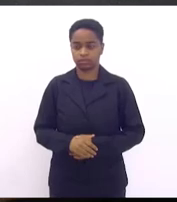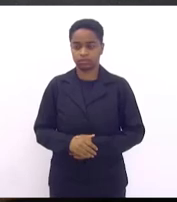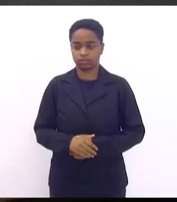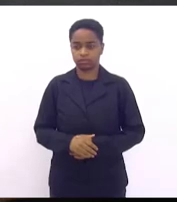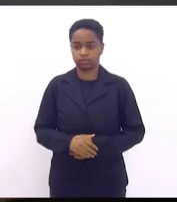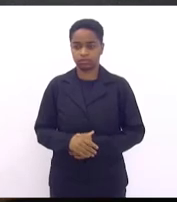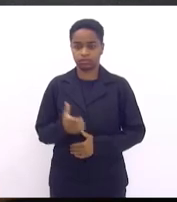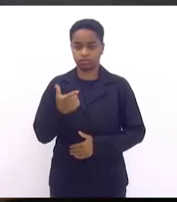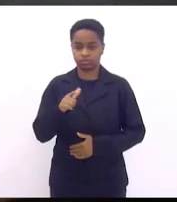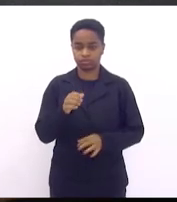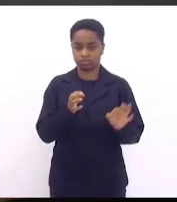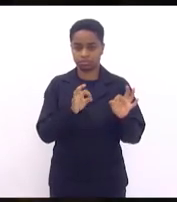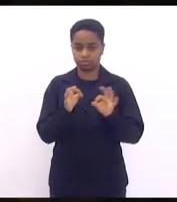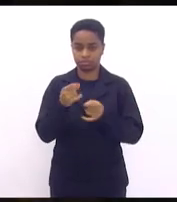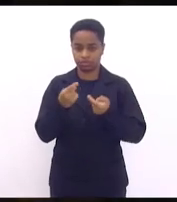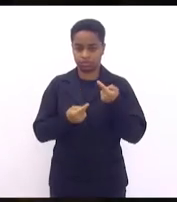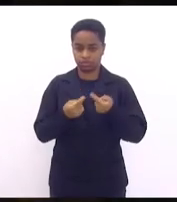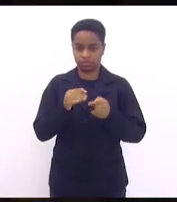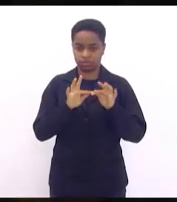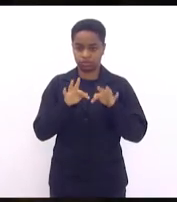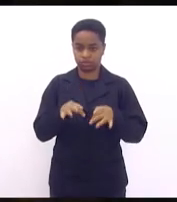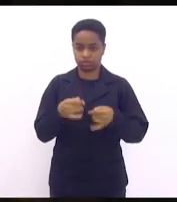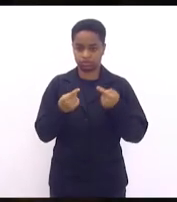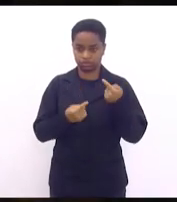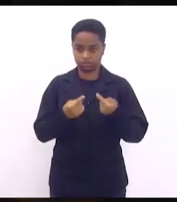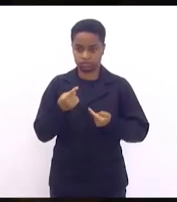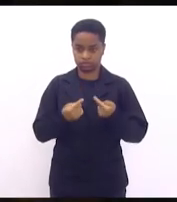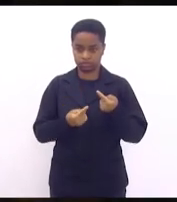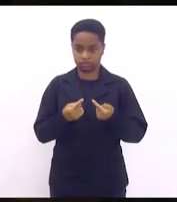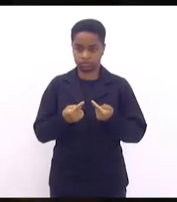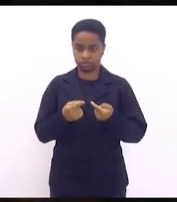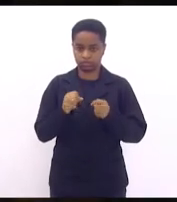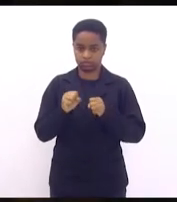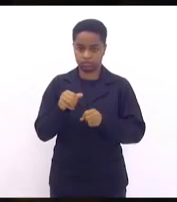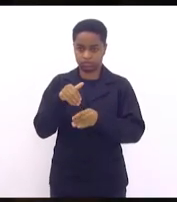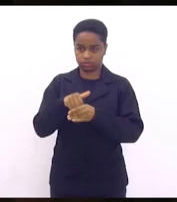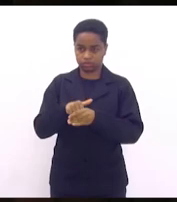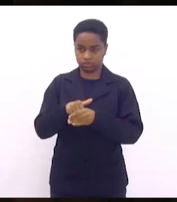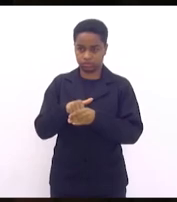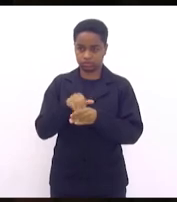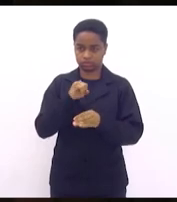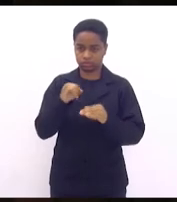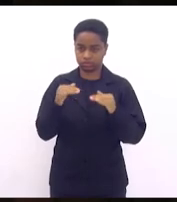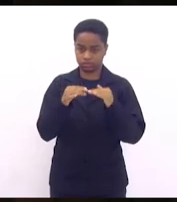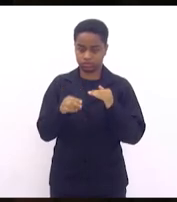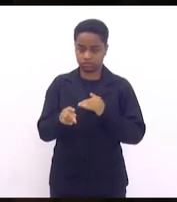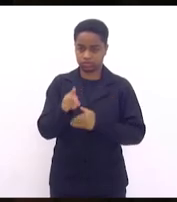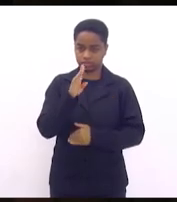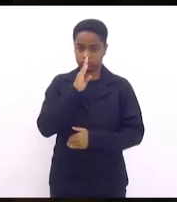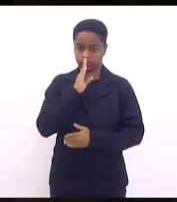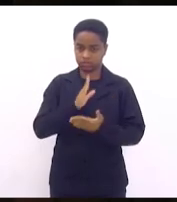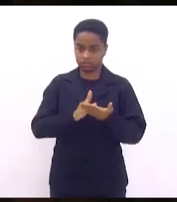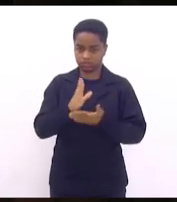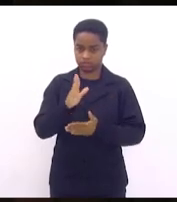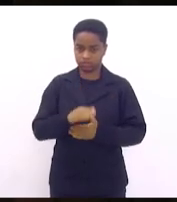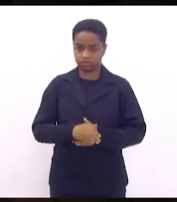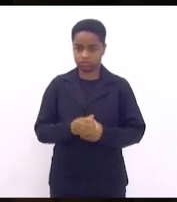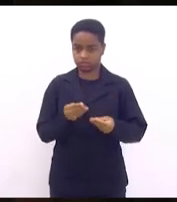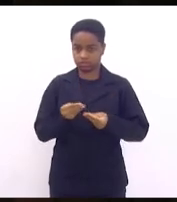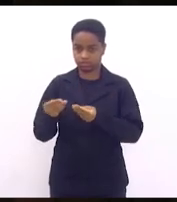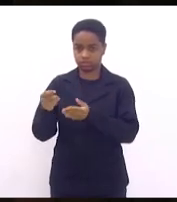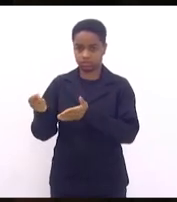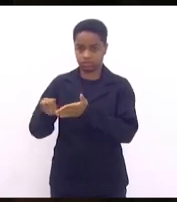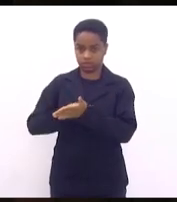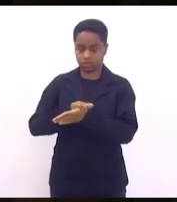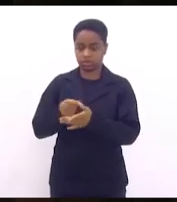Não havendo mais quem queira discutir, encerrada a discussão. Em votação. Senhores que aprovam, mandem-se como está aprovado, vai autógrafo,